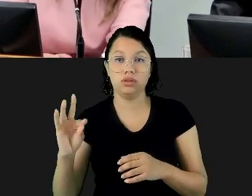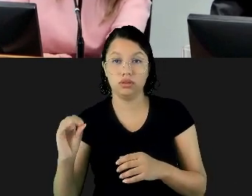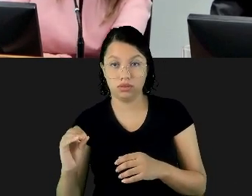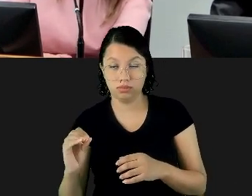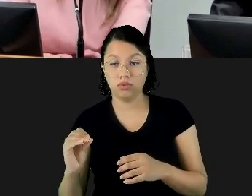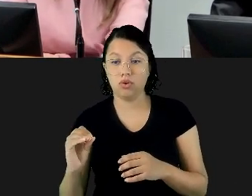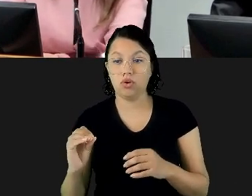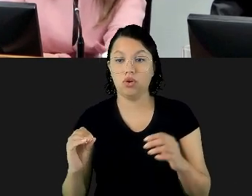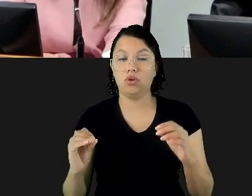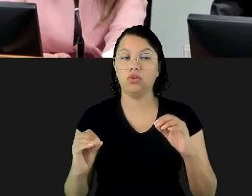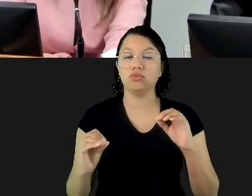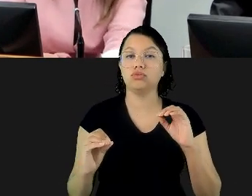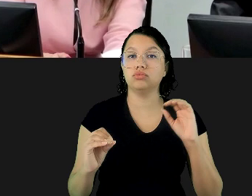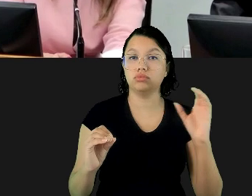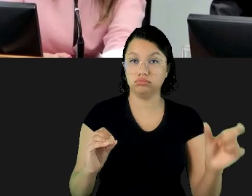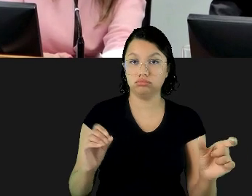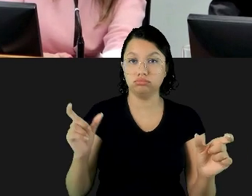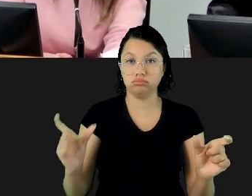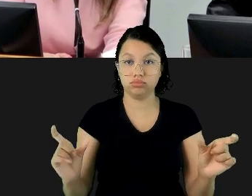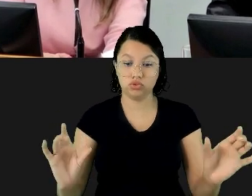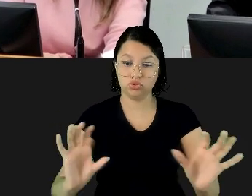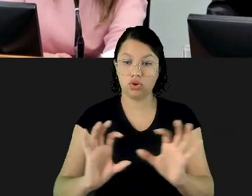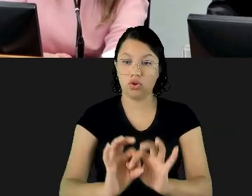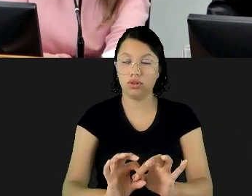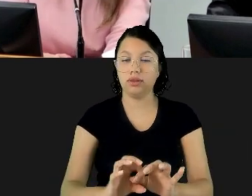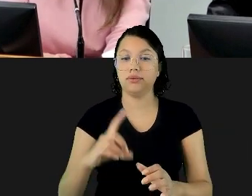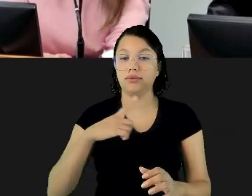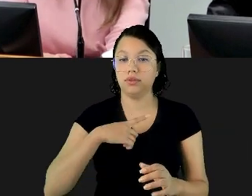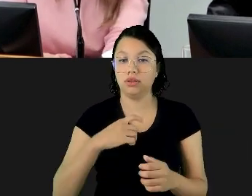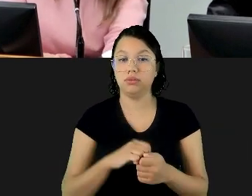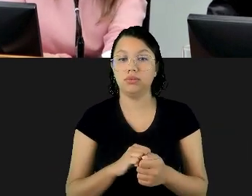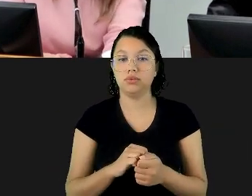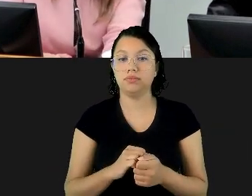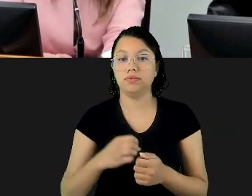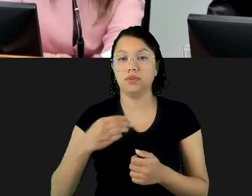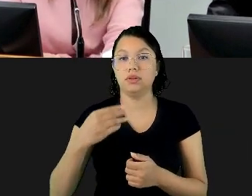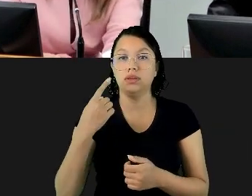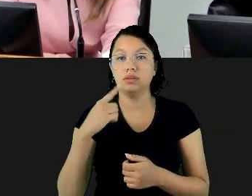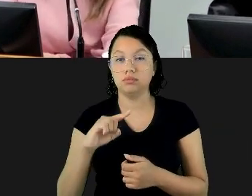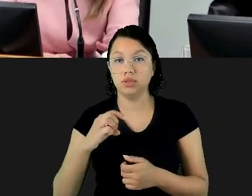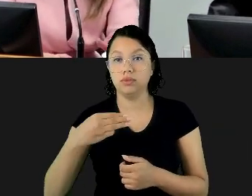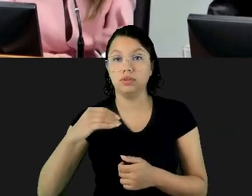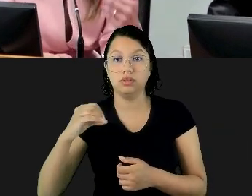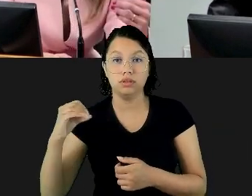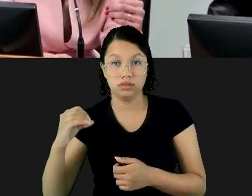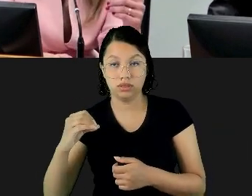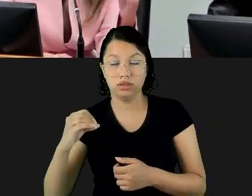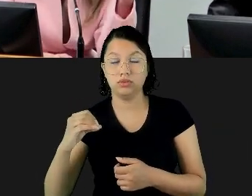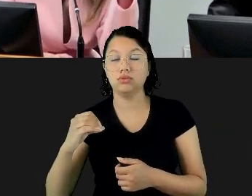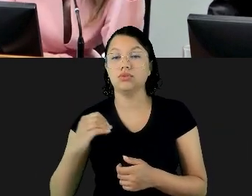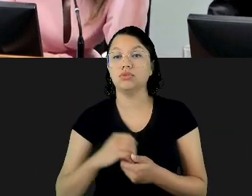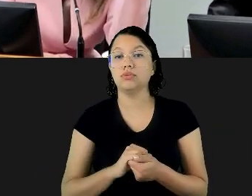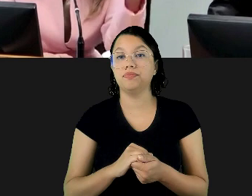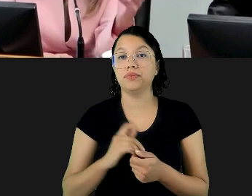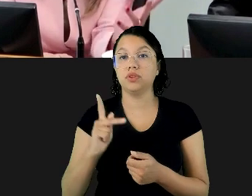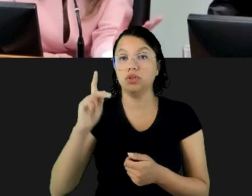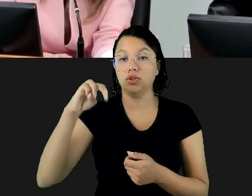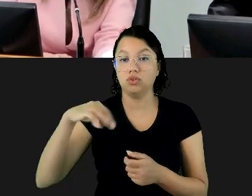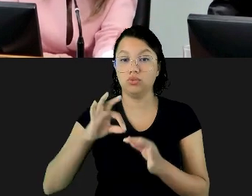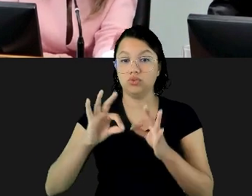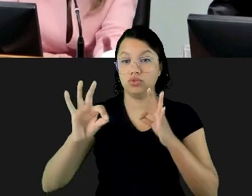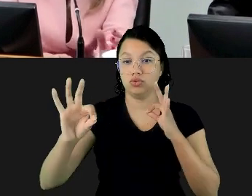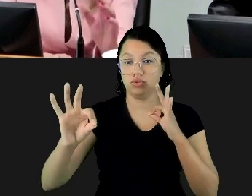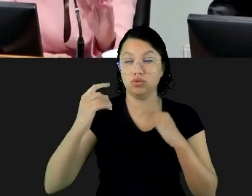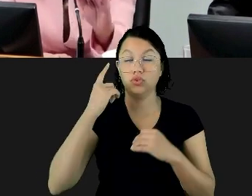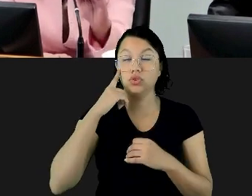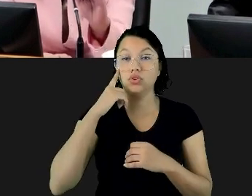Paraguai, Argentina e Chile, total de 3.320 quilômetros de extensão, e a gente olha como mais que uma estratégia de